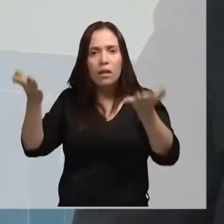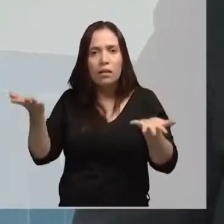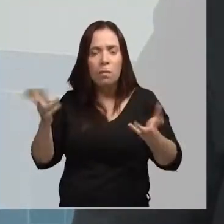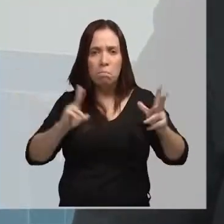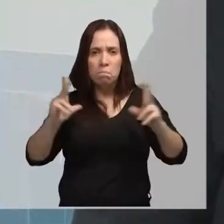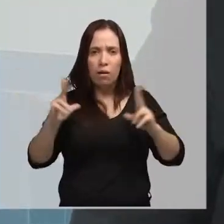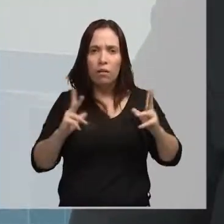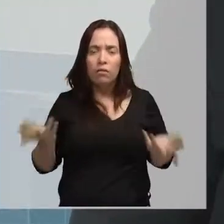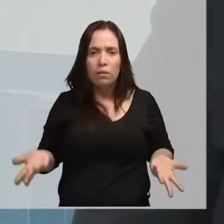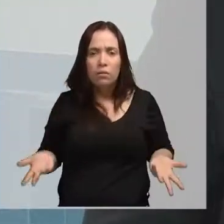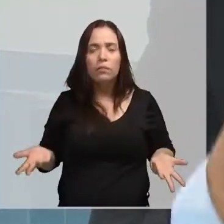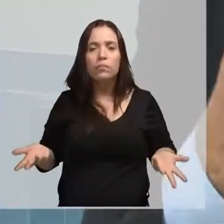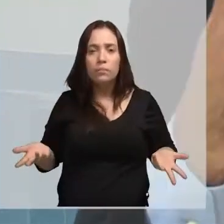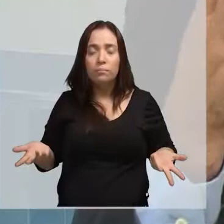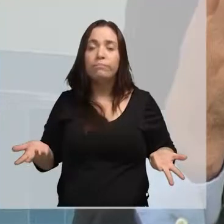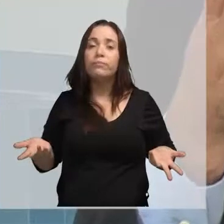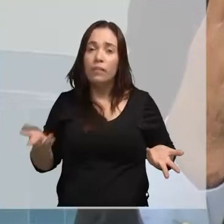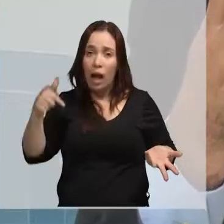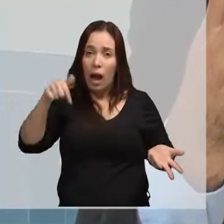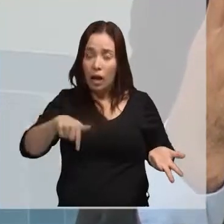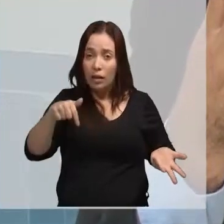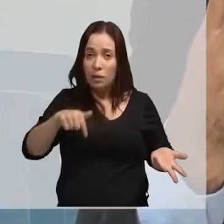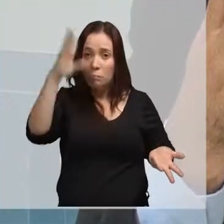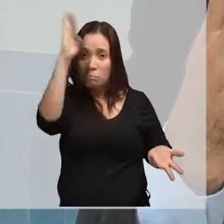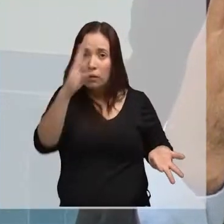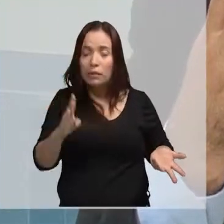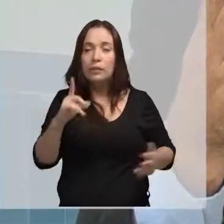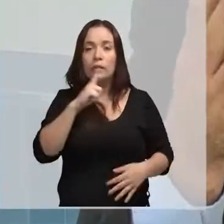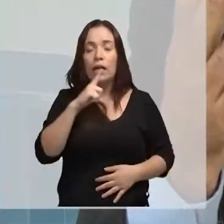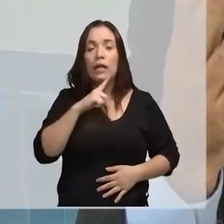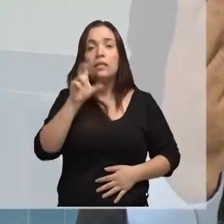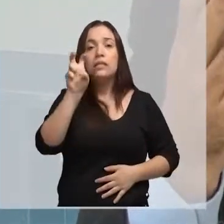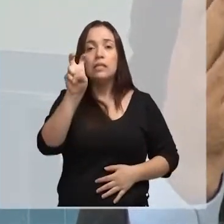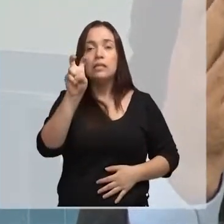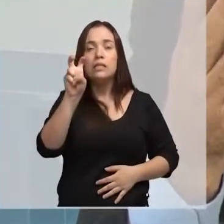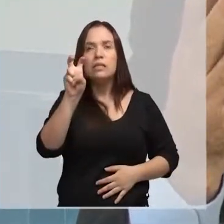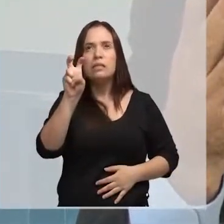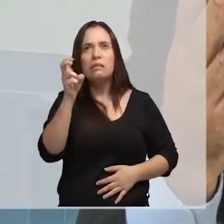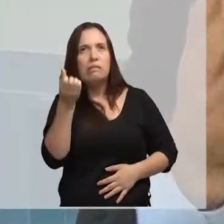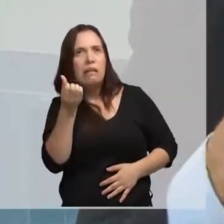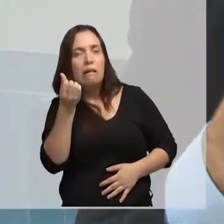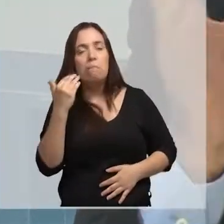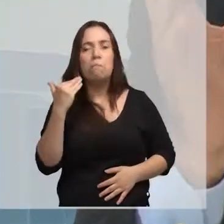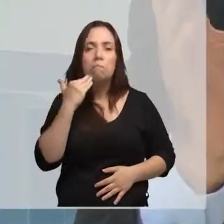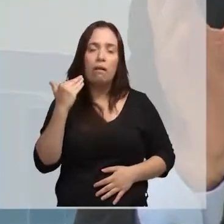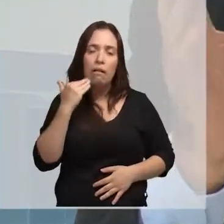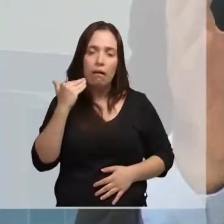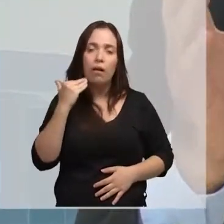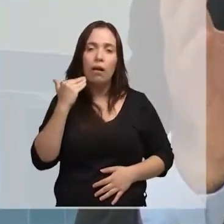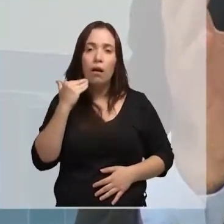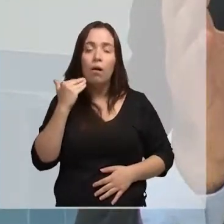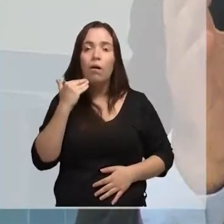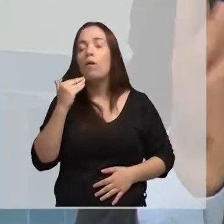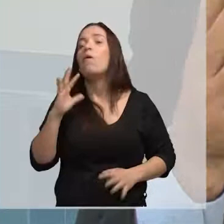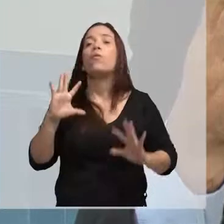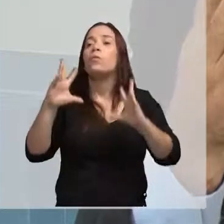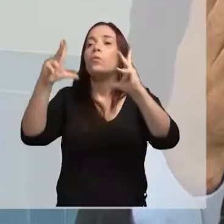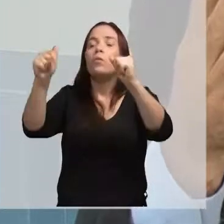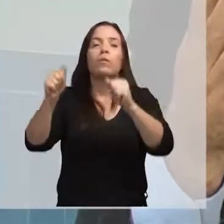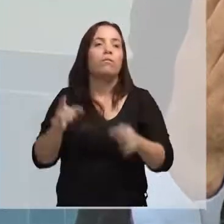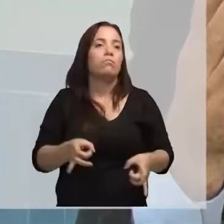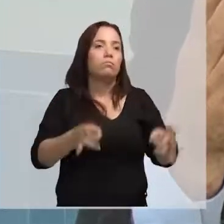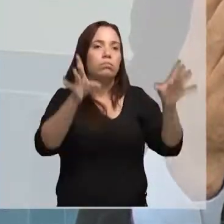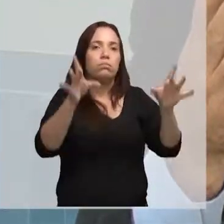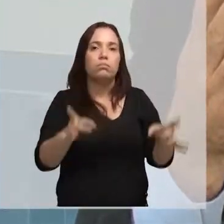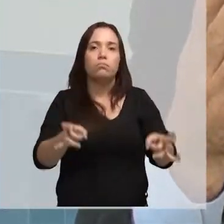que eles fazem hoje, no Brasil hoje só tem 5 bancos, talvez 6, porque todos os outros botaram para fora, virou um